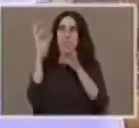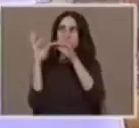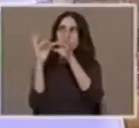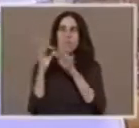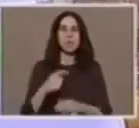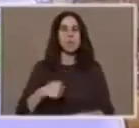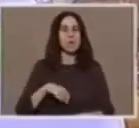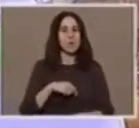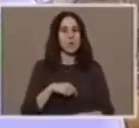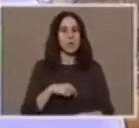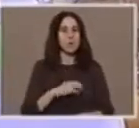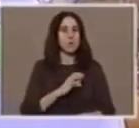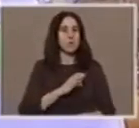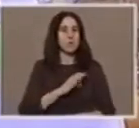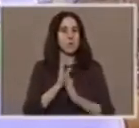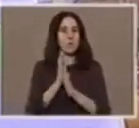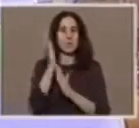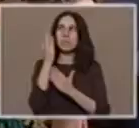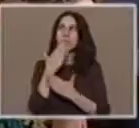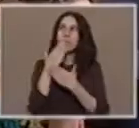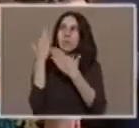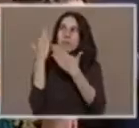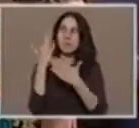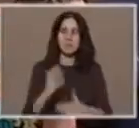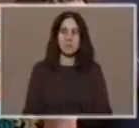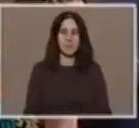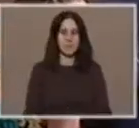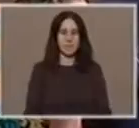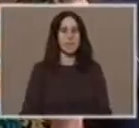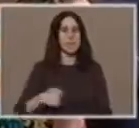demos graças ao Senhor nosso Deus.